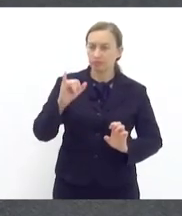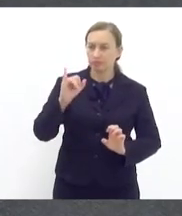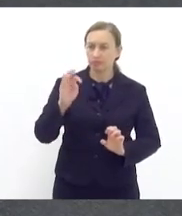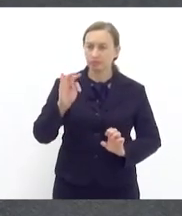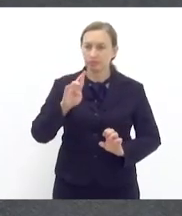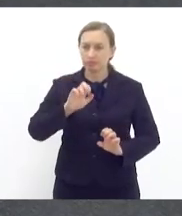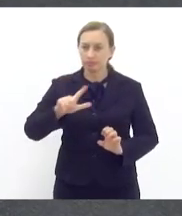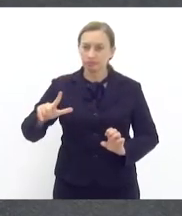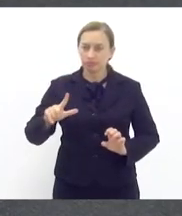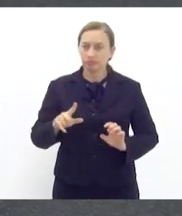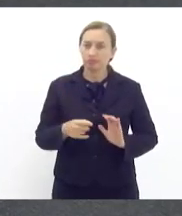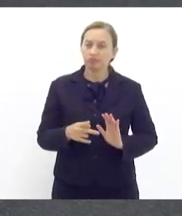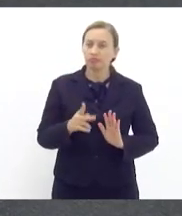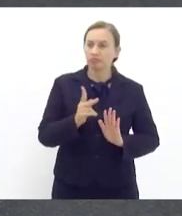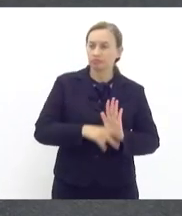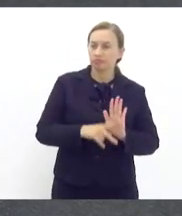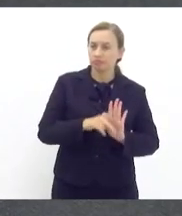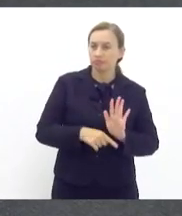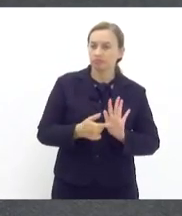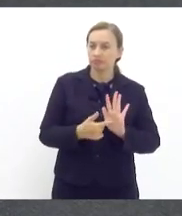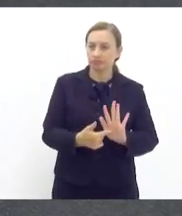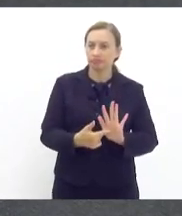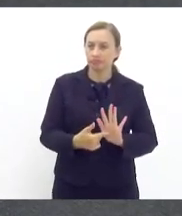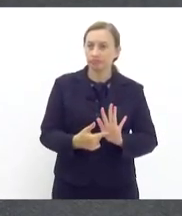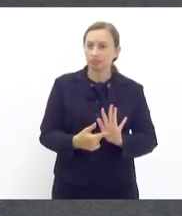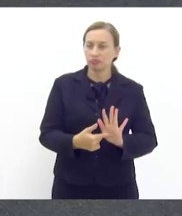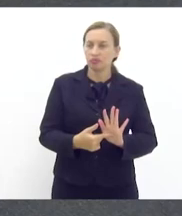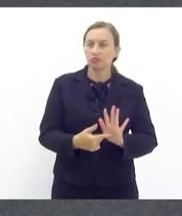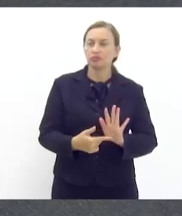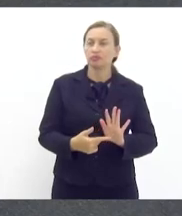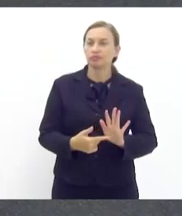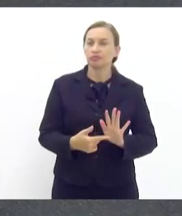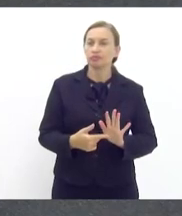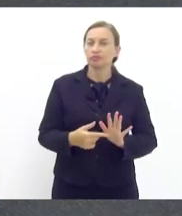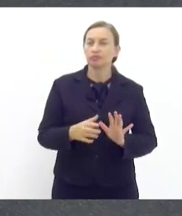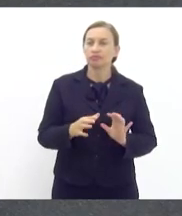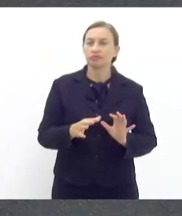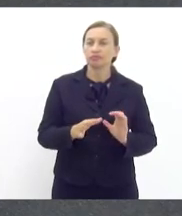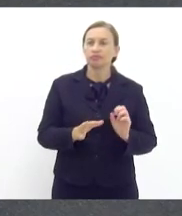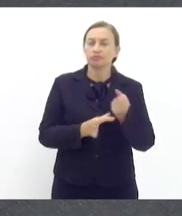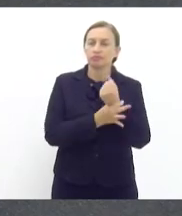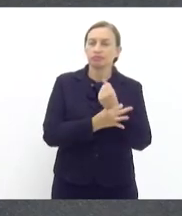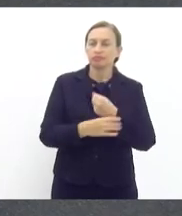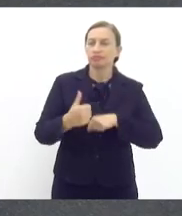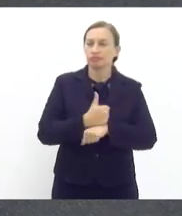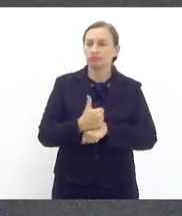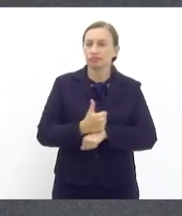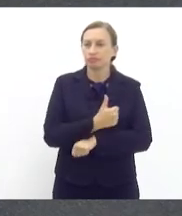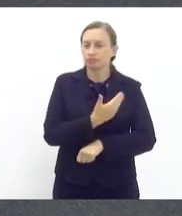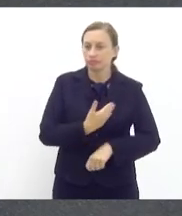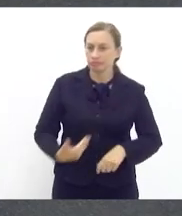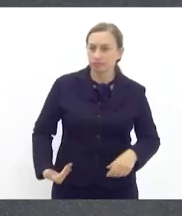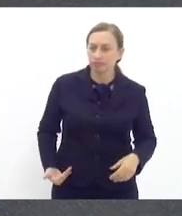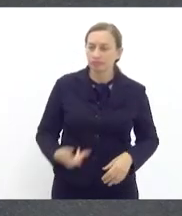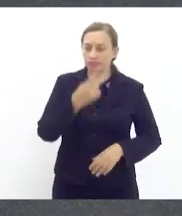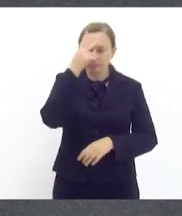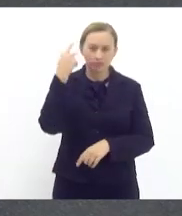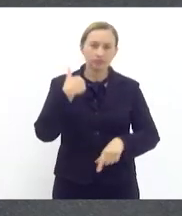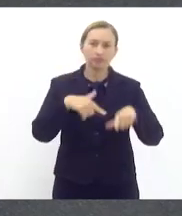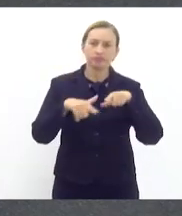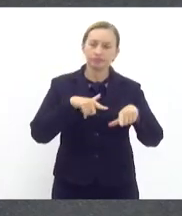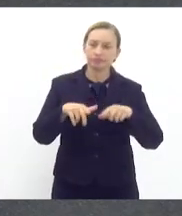projeto os profissionais da segurança são trabalhadores valiosíssimos que merecem todo o